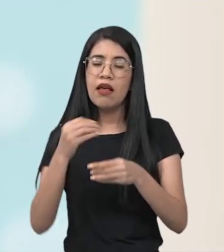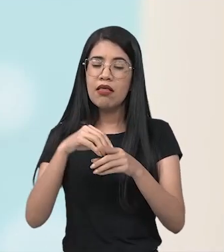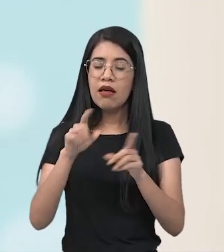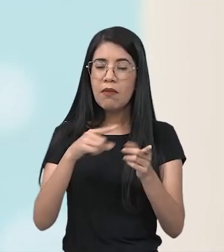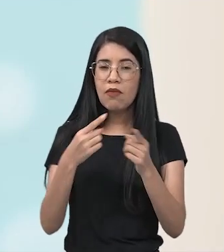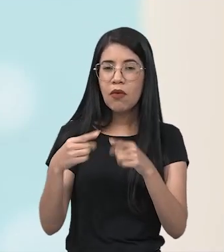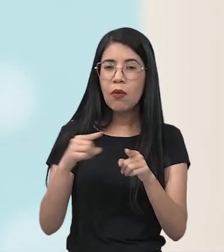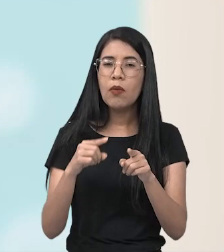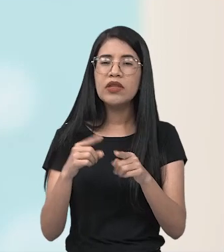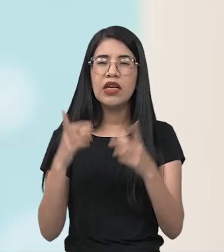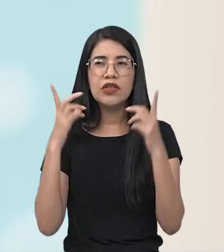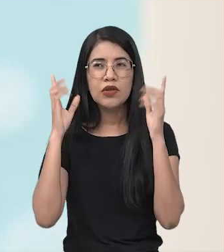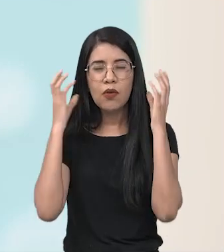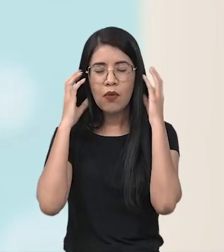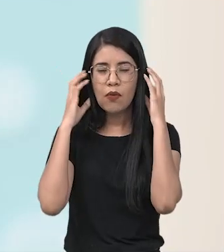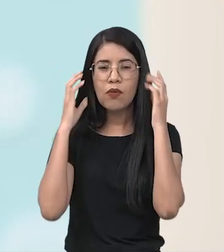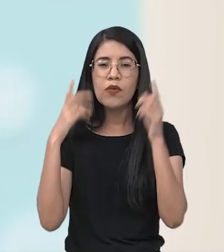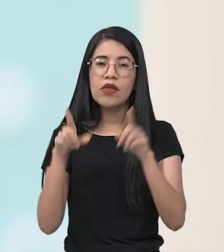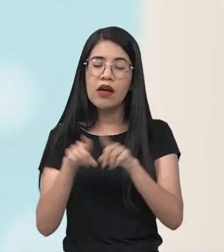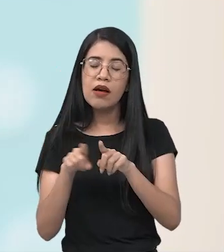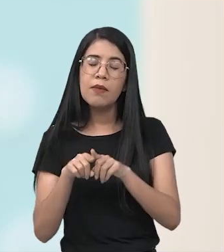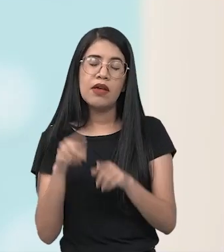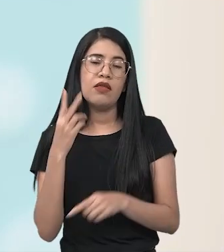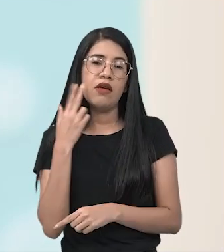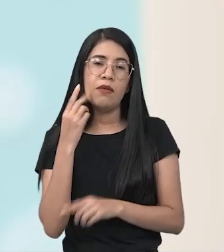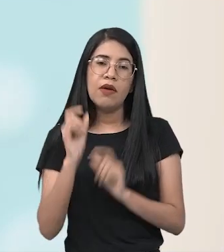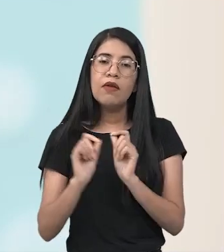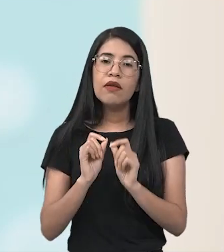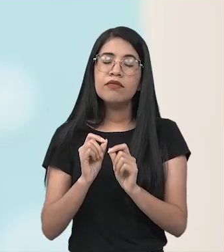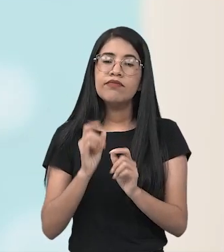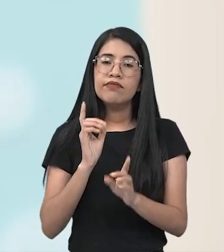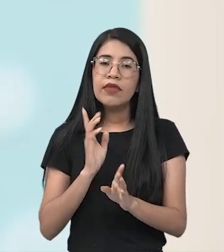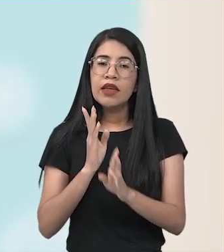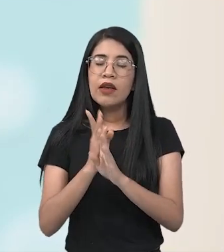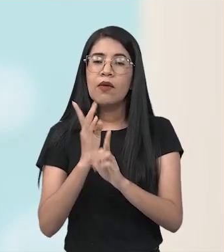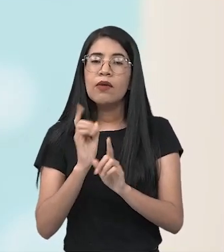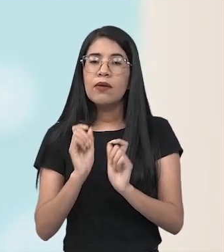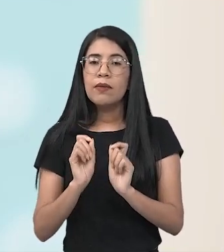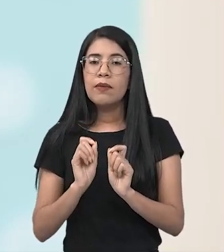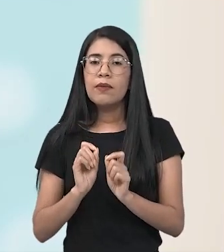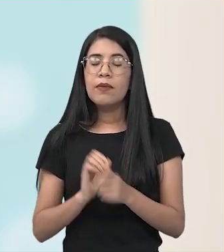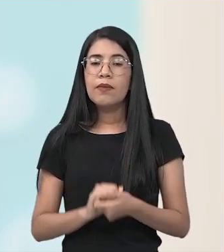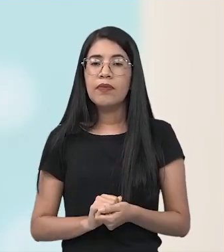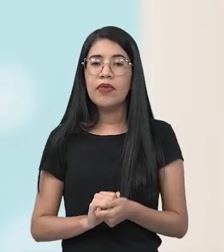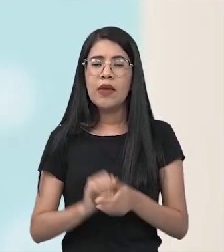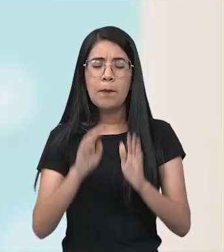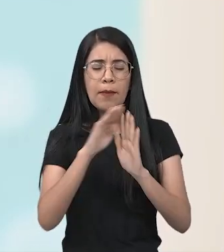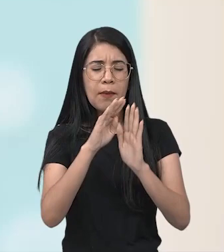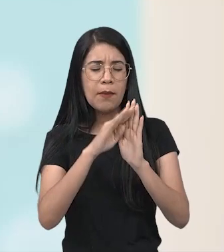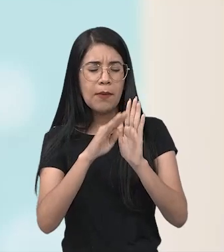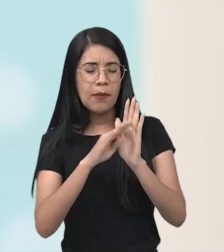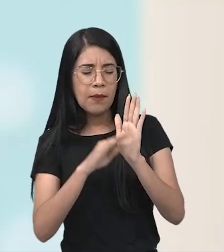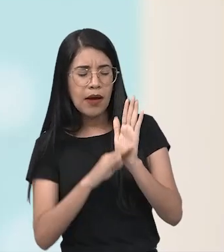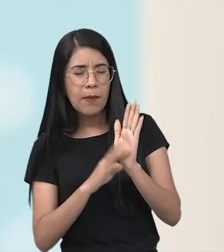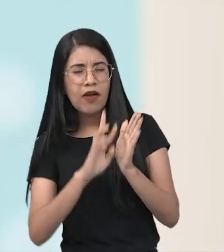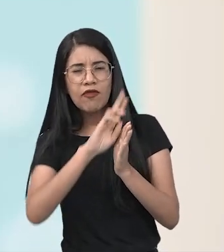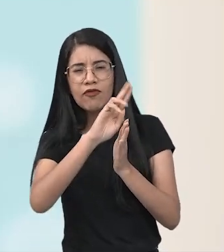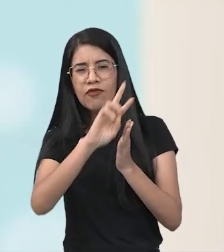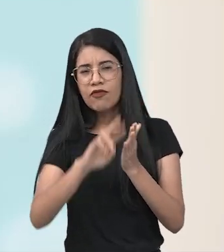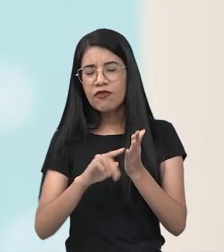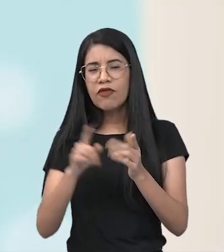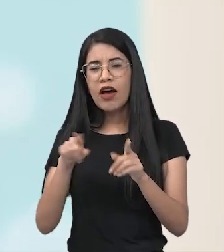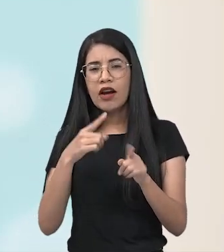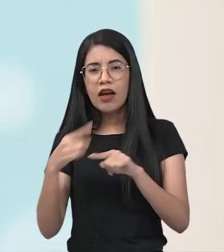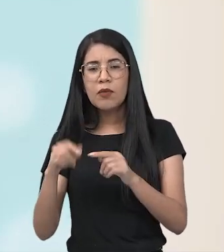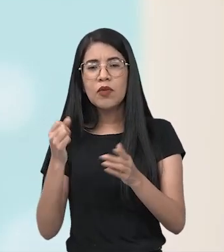gente aprecia, né? É comum encontrarmos playlists com músicas de origem